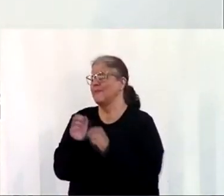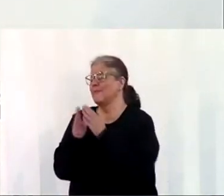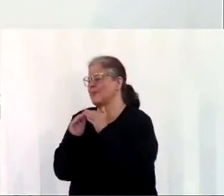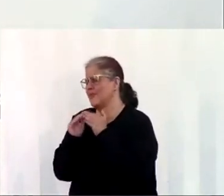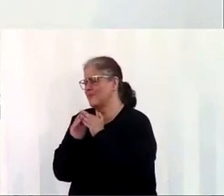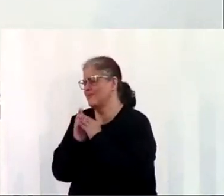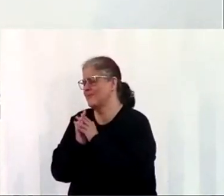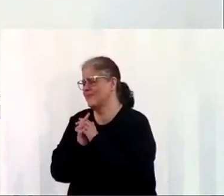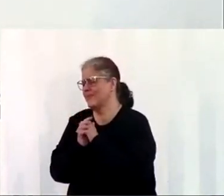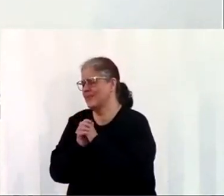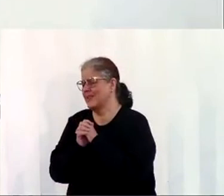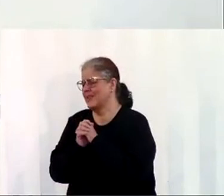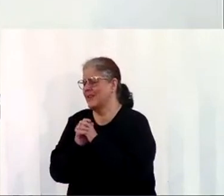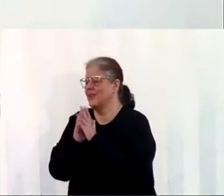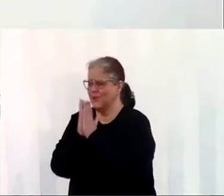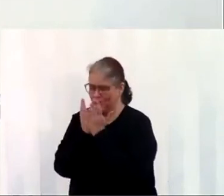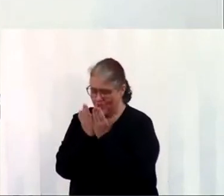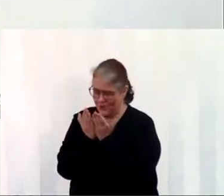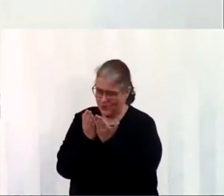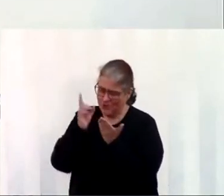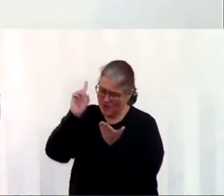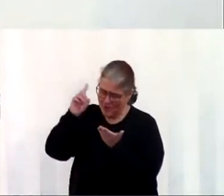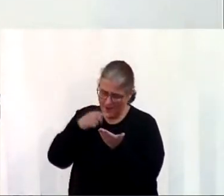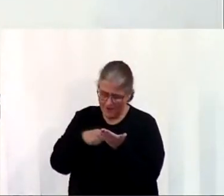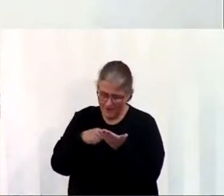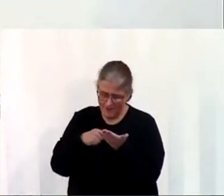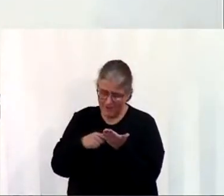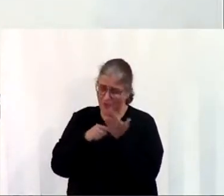povo. Tua palavra continua a mostrar o Teu